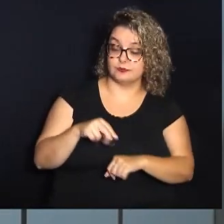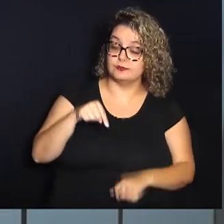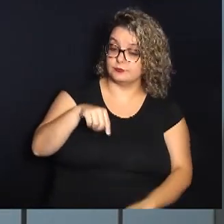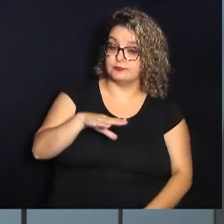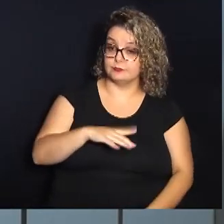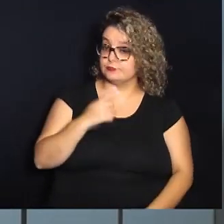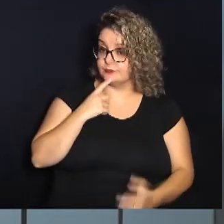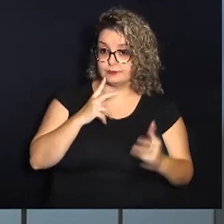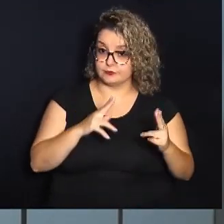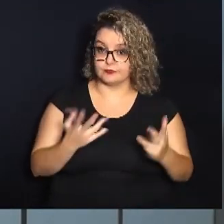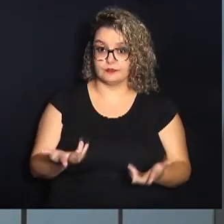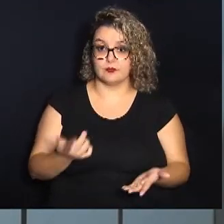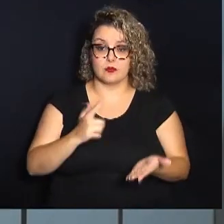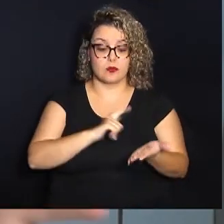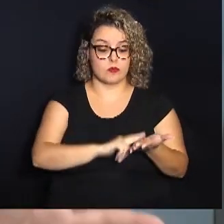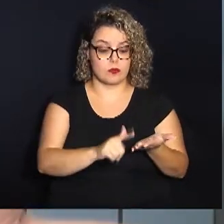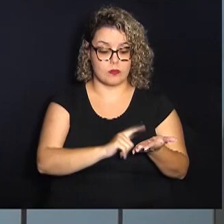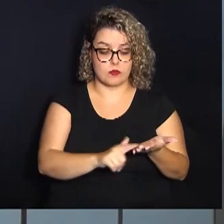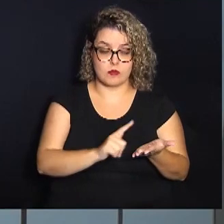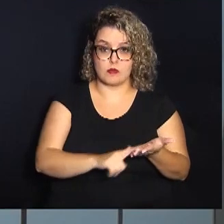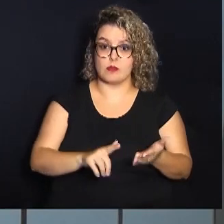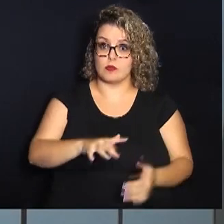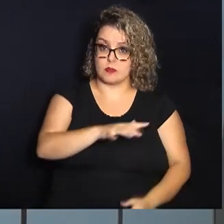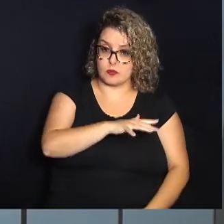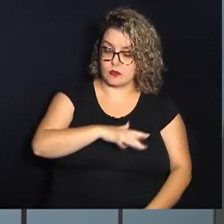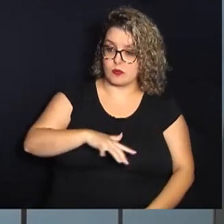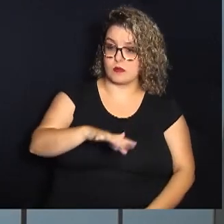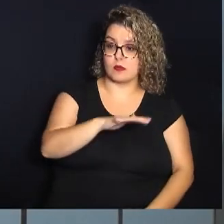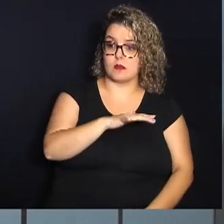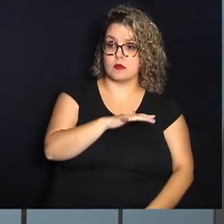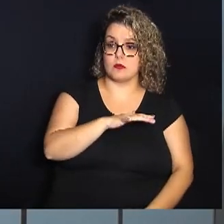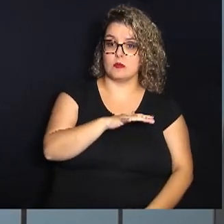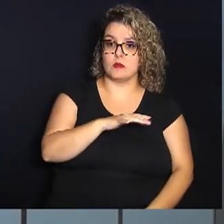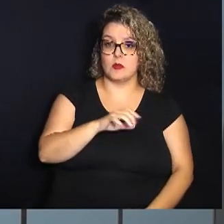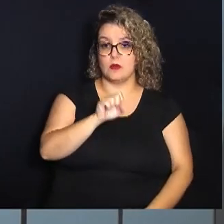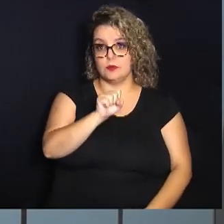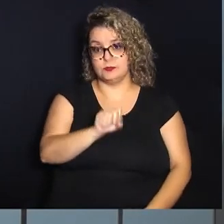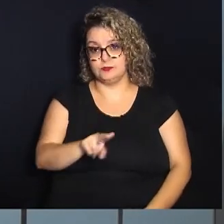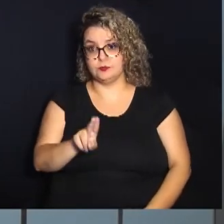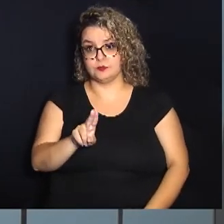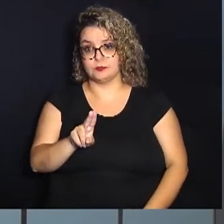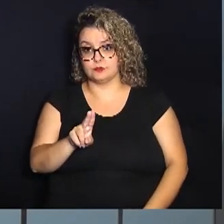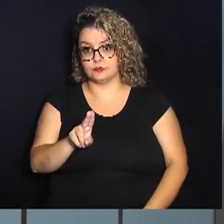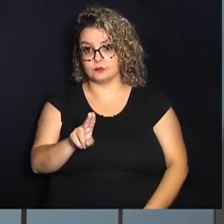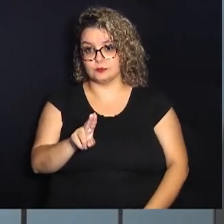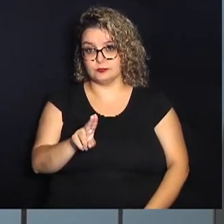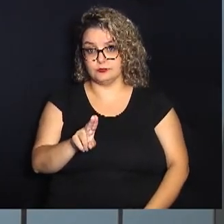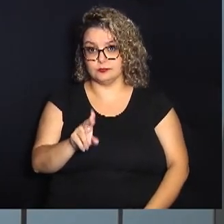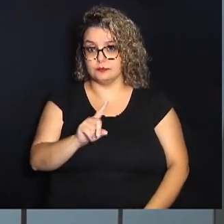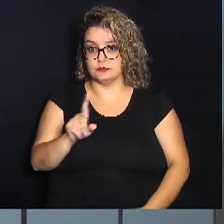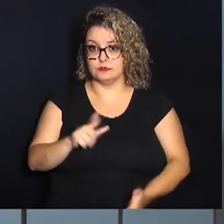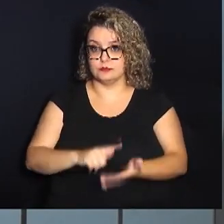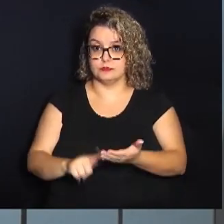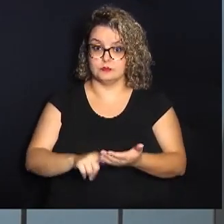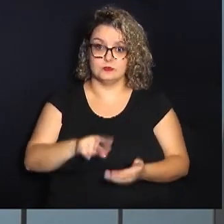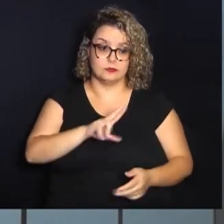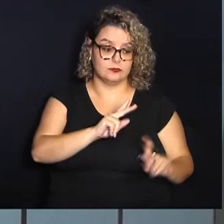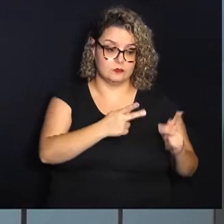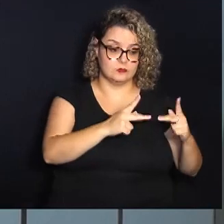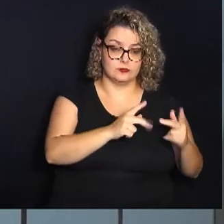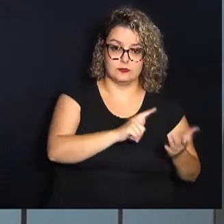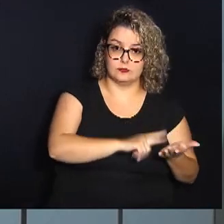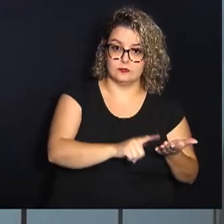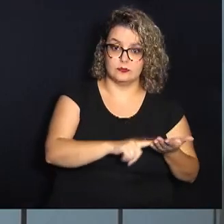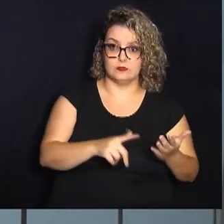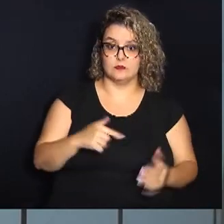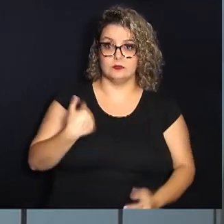A gente limpa o distrito, mas Sumaré não limpa, ou Hortolândia não limpa, porque nós